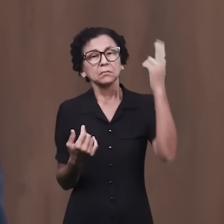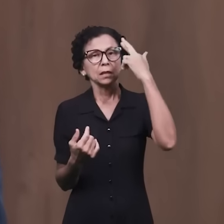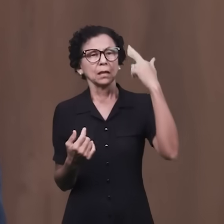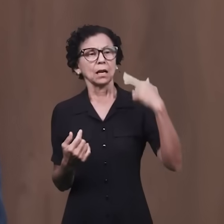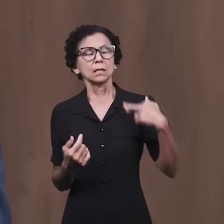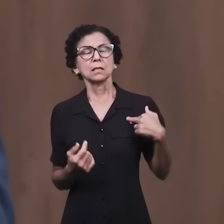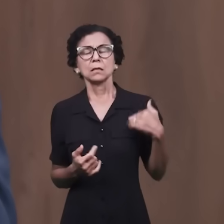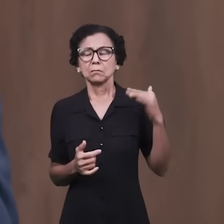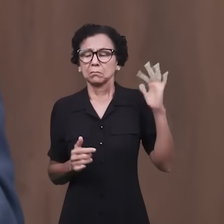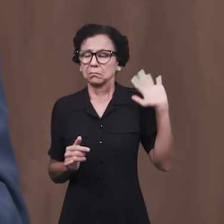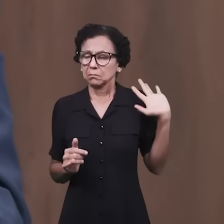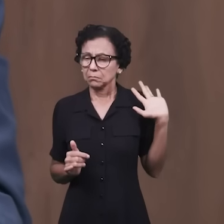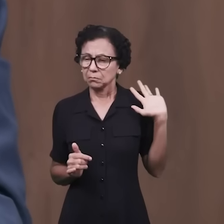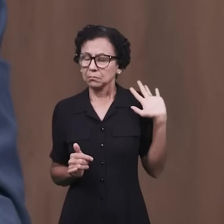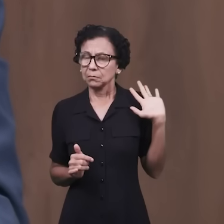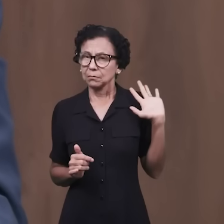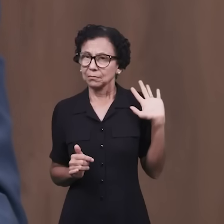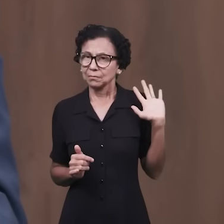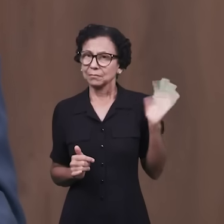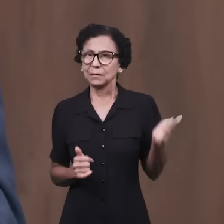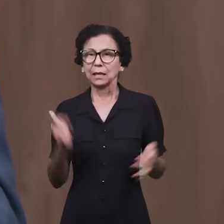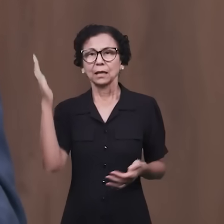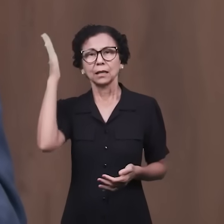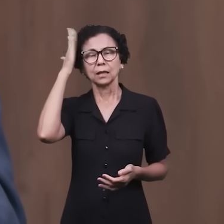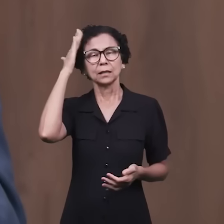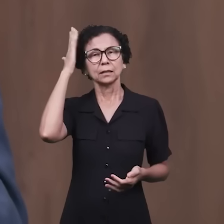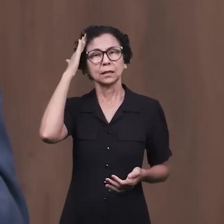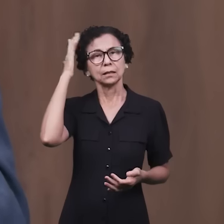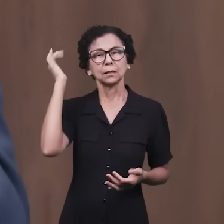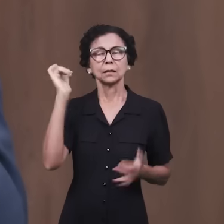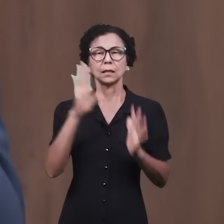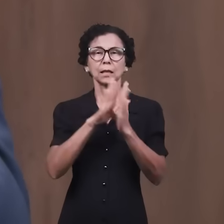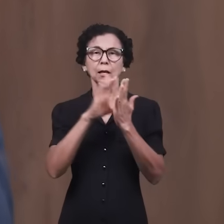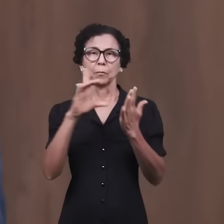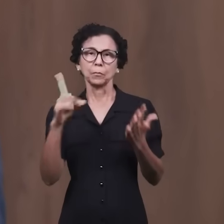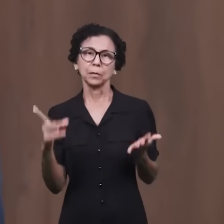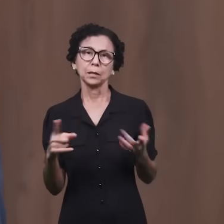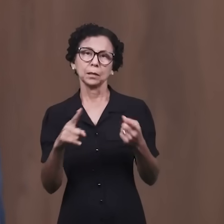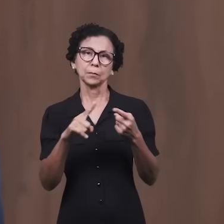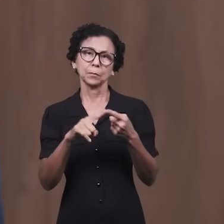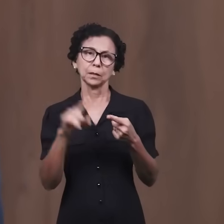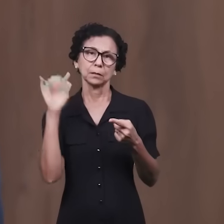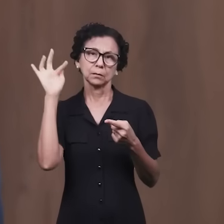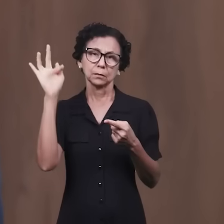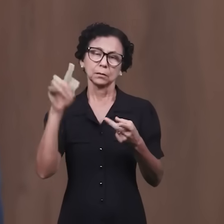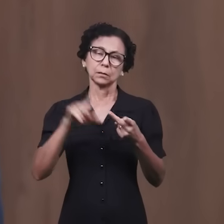interpretar a Bíblia, do ponto de vista teológico, filosófico, que a fé desapareceu.